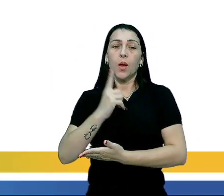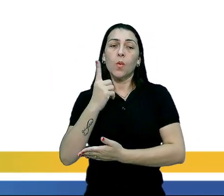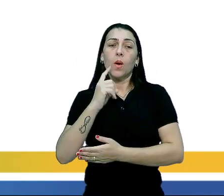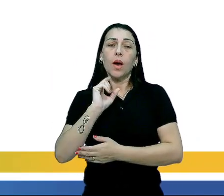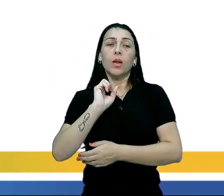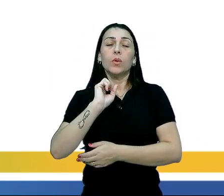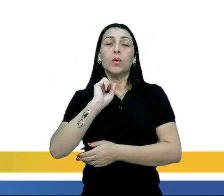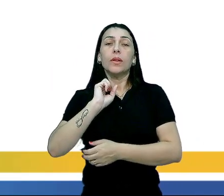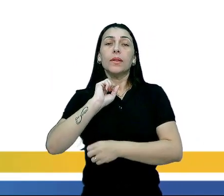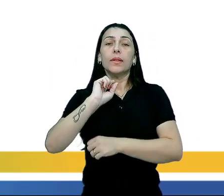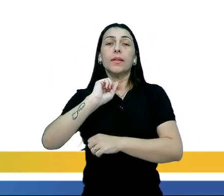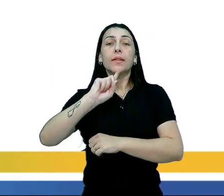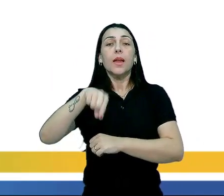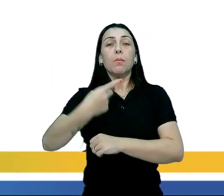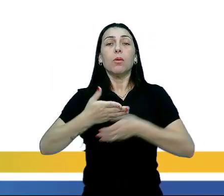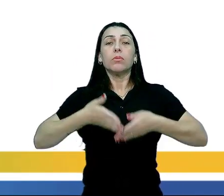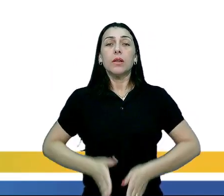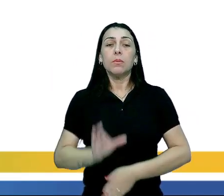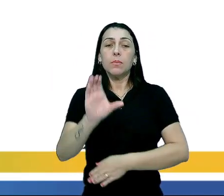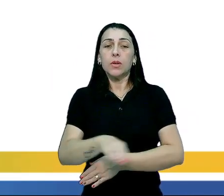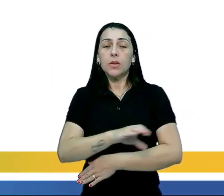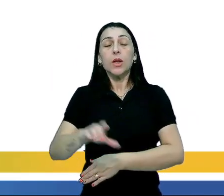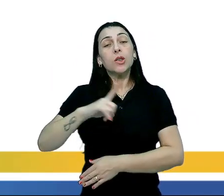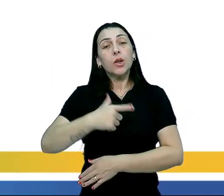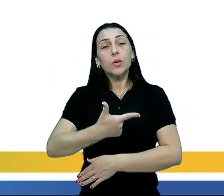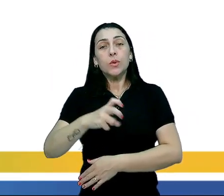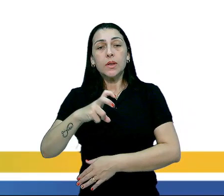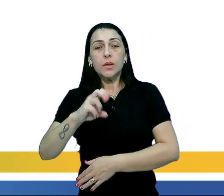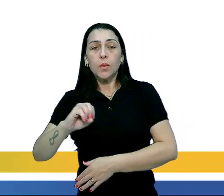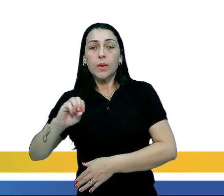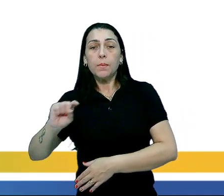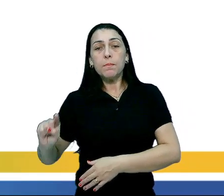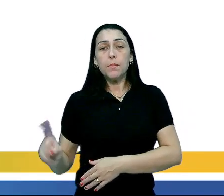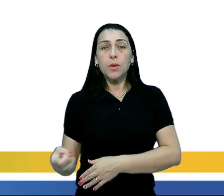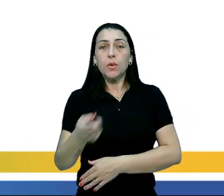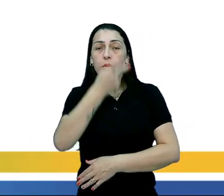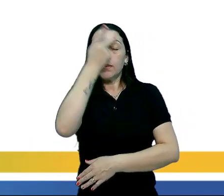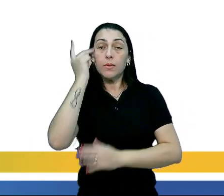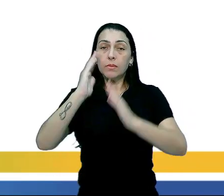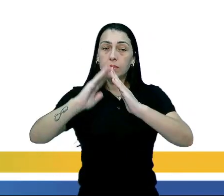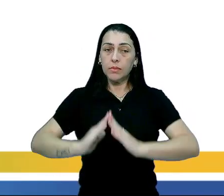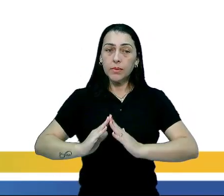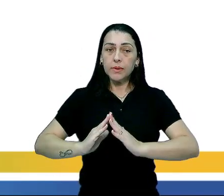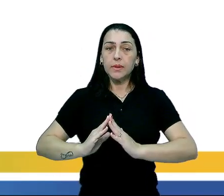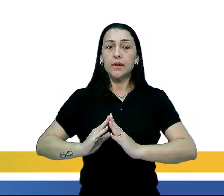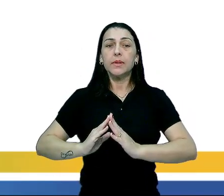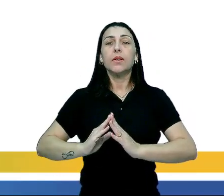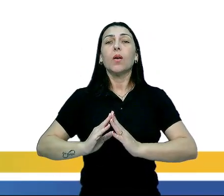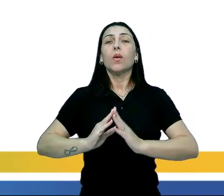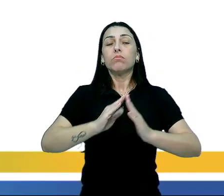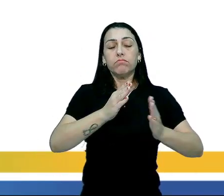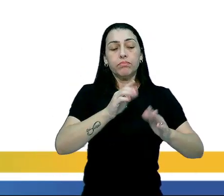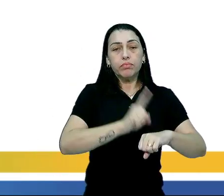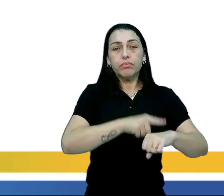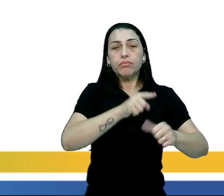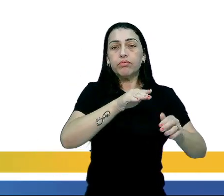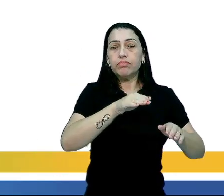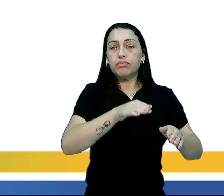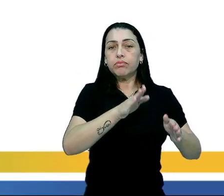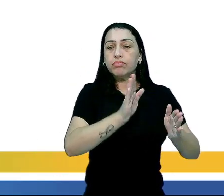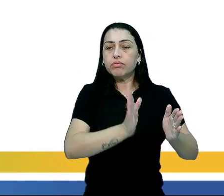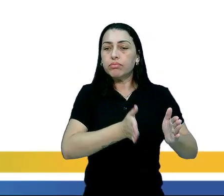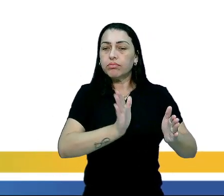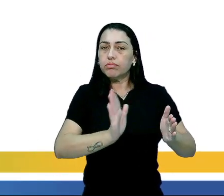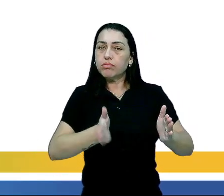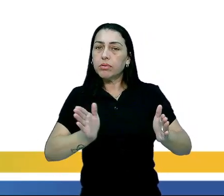ano depois de Cristo, a gente tinha uma população de 250 milhões de habitantes. À medida que o tempo vai